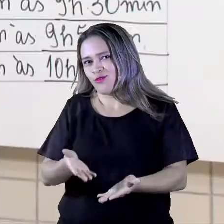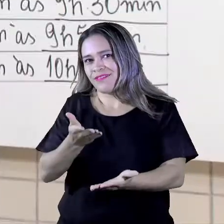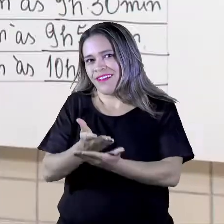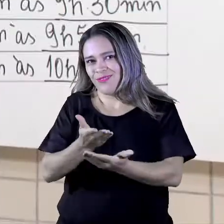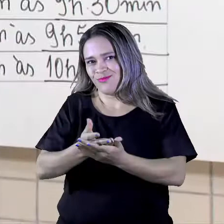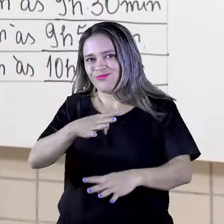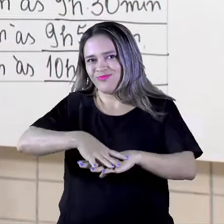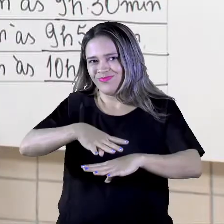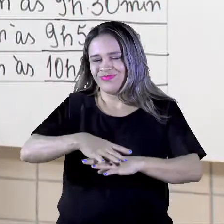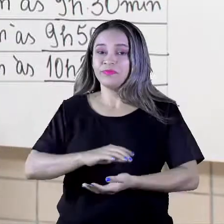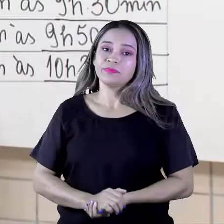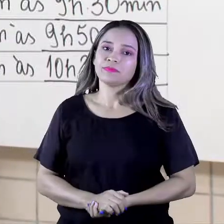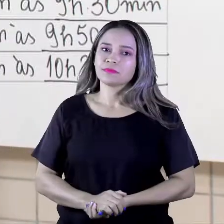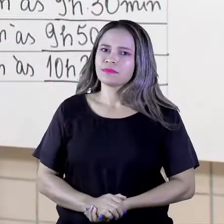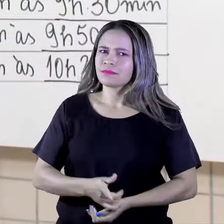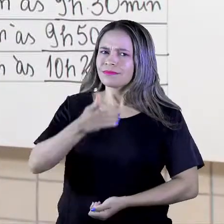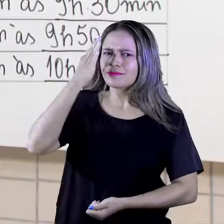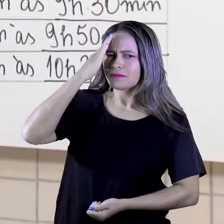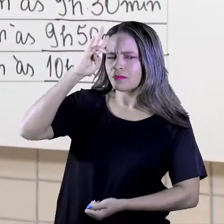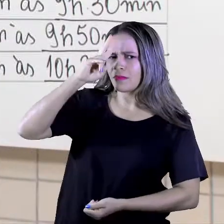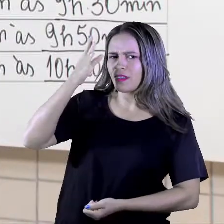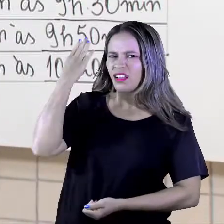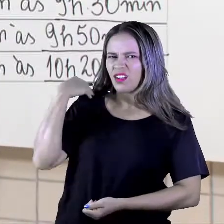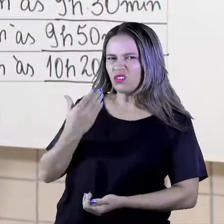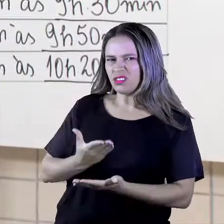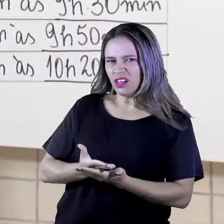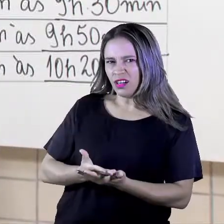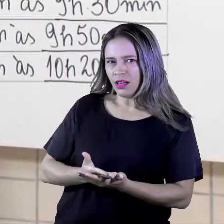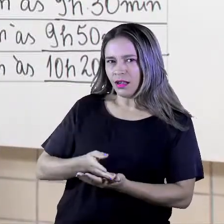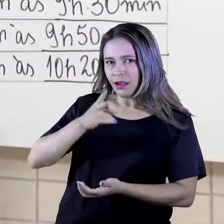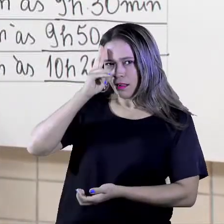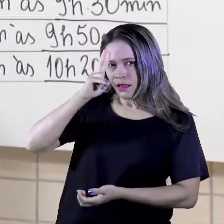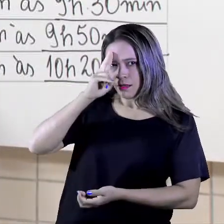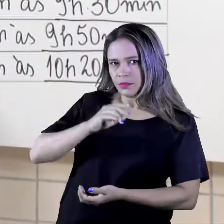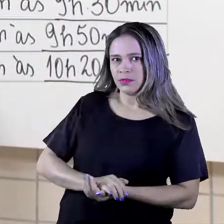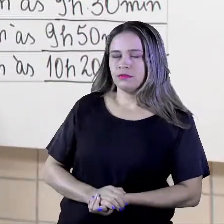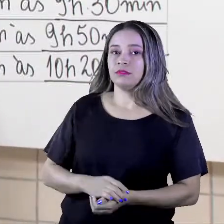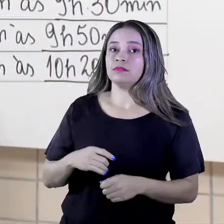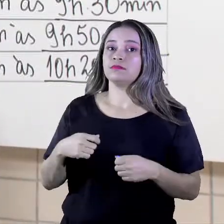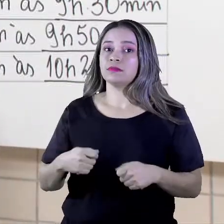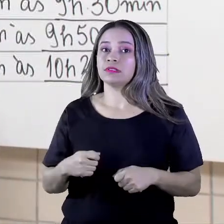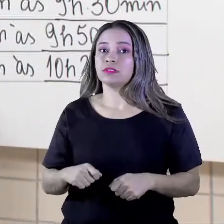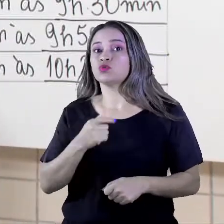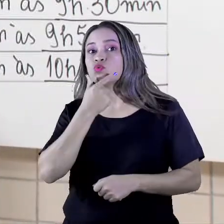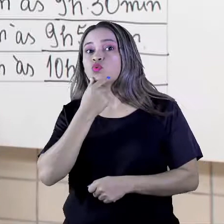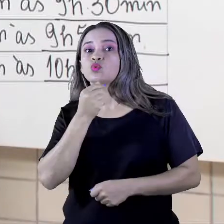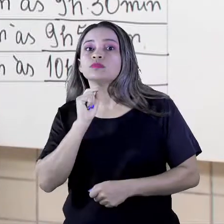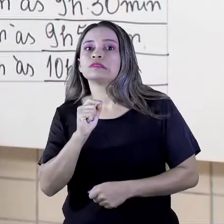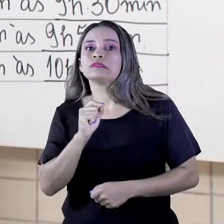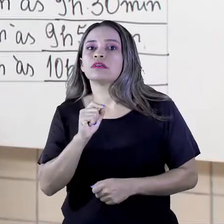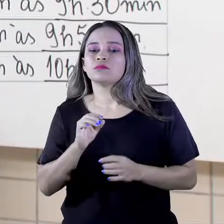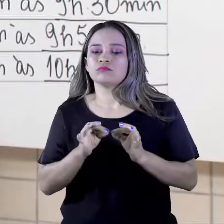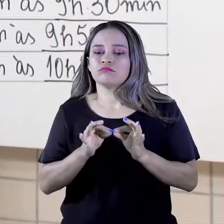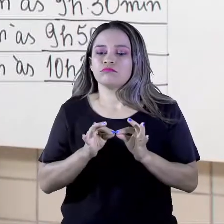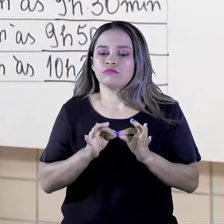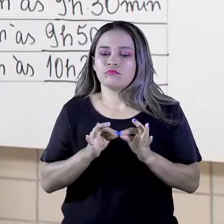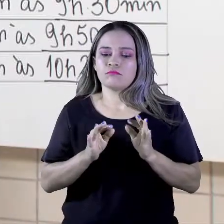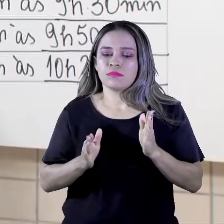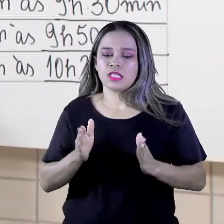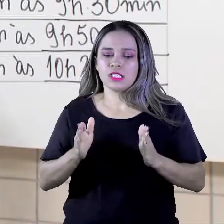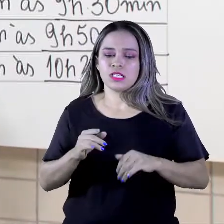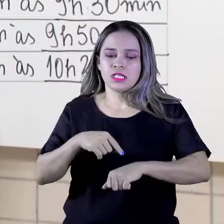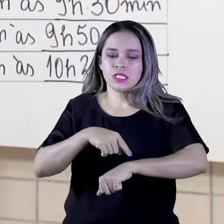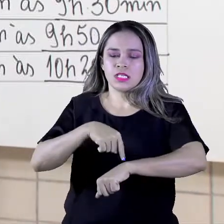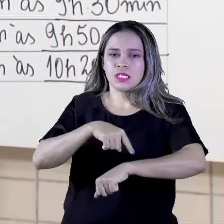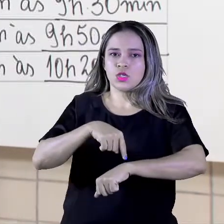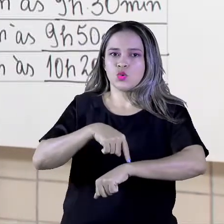tá? Vocês lembram da nossa última aula? Nós falamos sobre a necessidade do homem de medir o tempo,